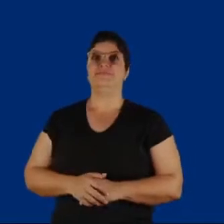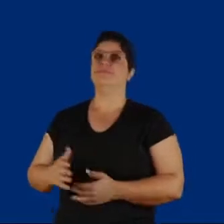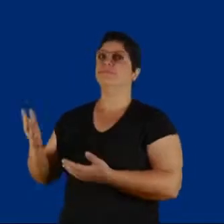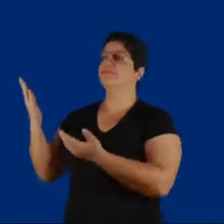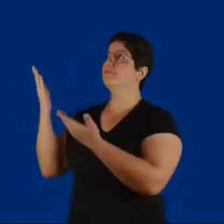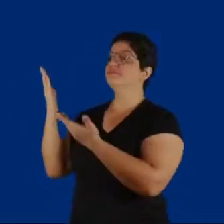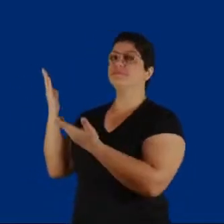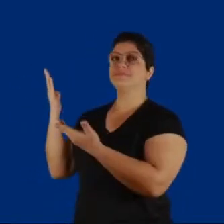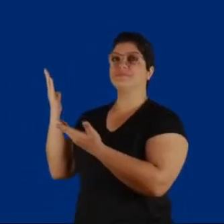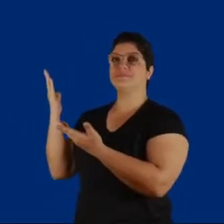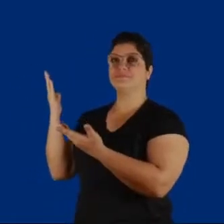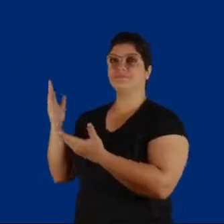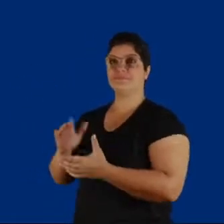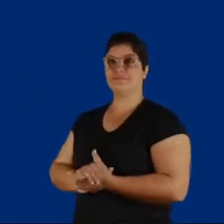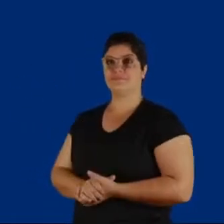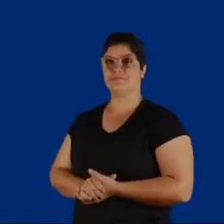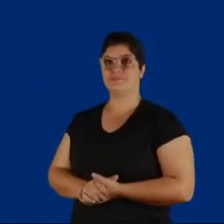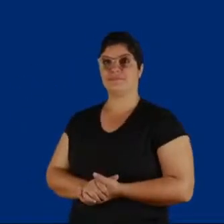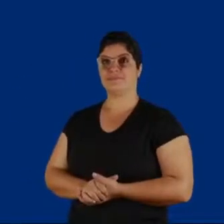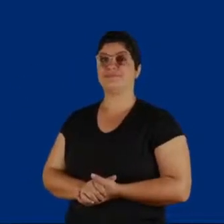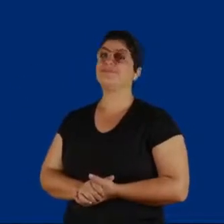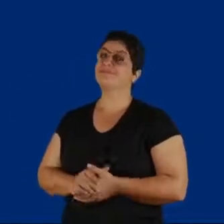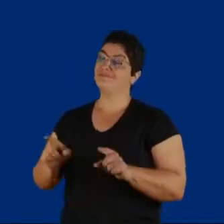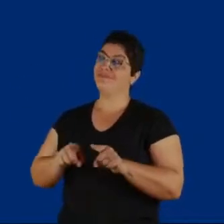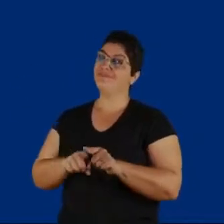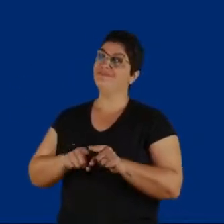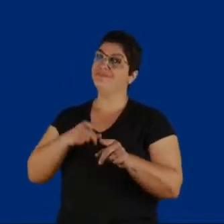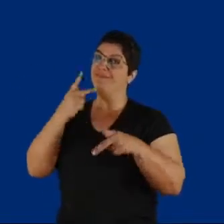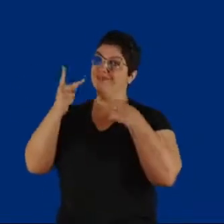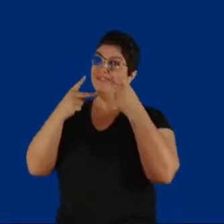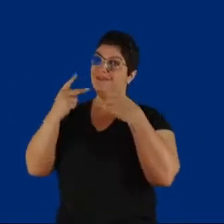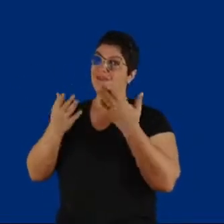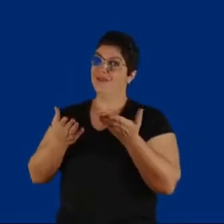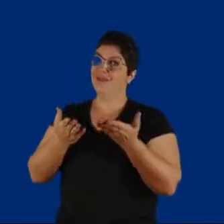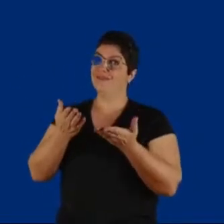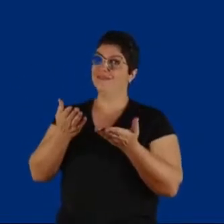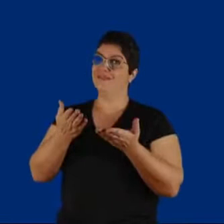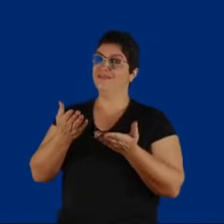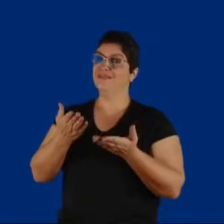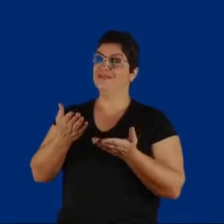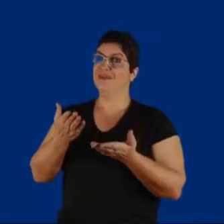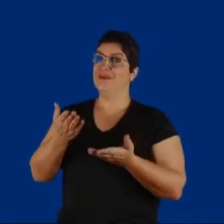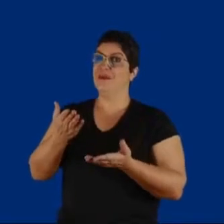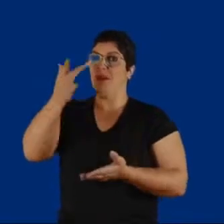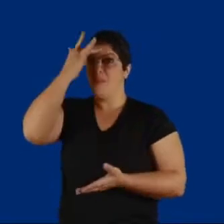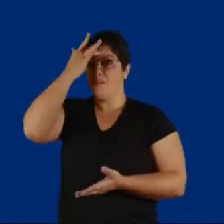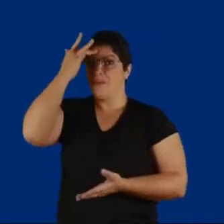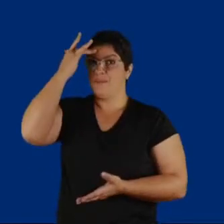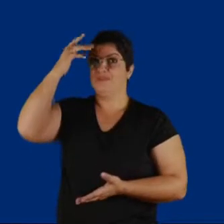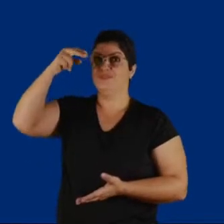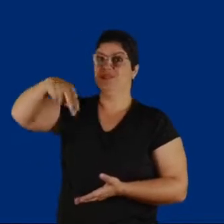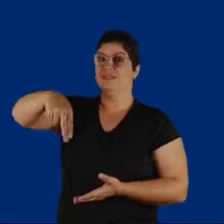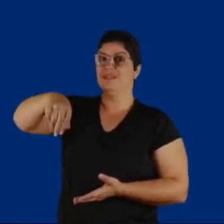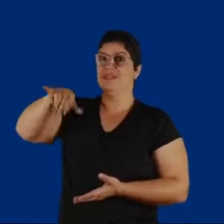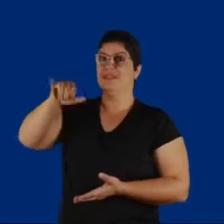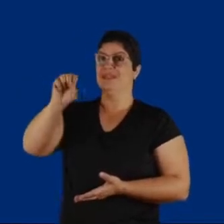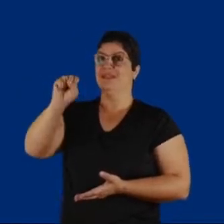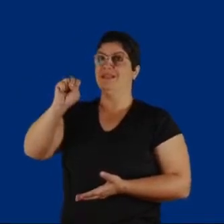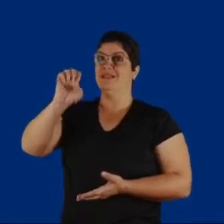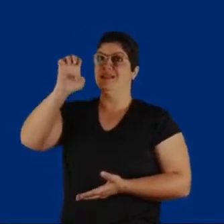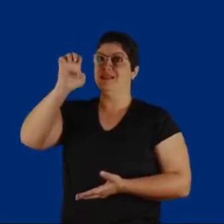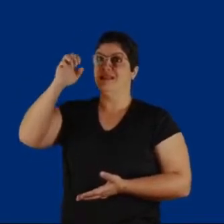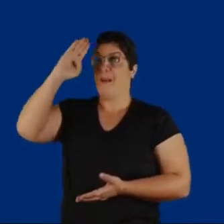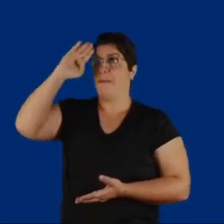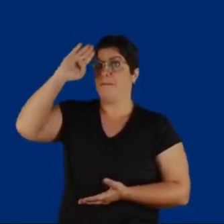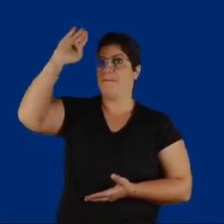Eu tenho que, claro, mencionar que vocês têm um grande pioneiro no seu país, Anísio de Silveira, que foi inspirada